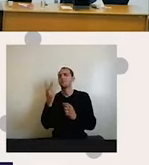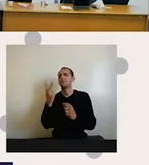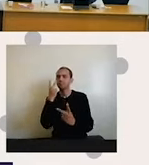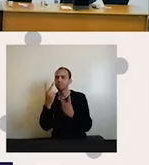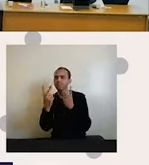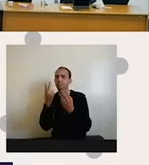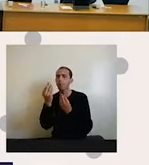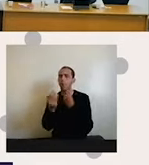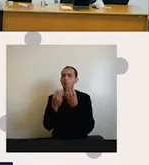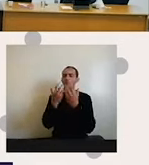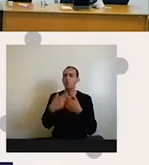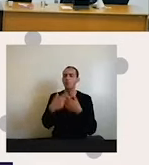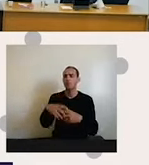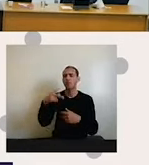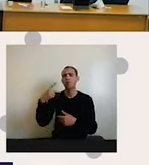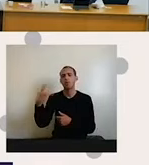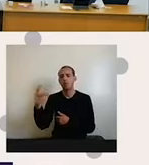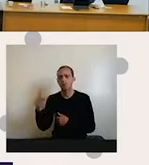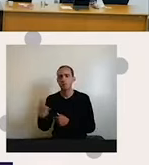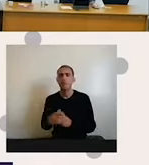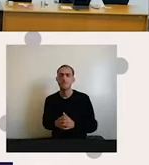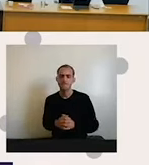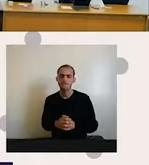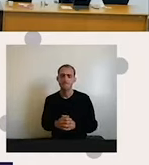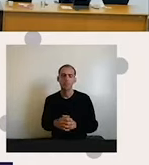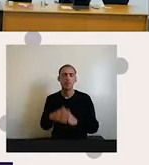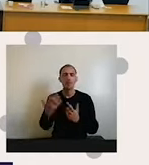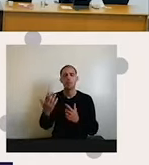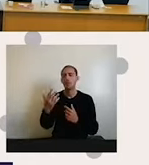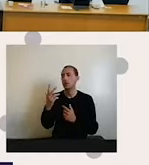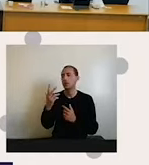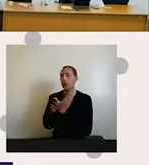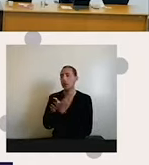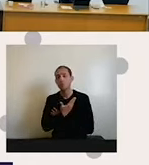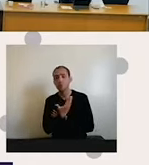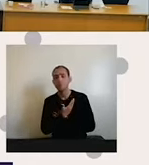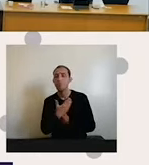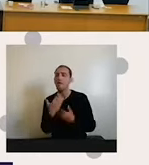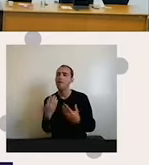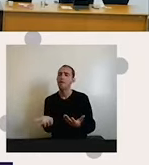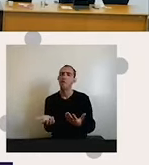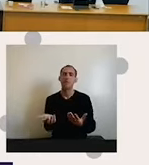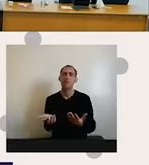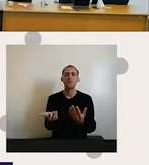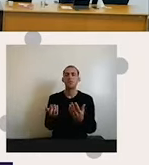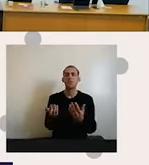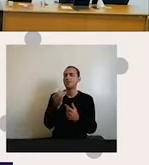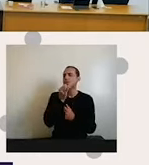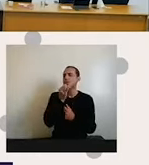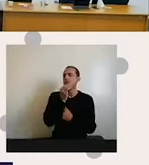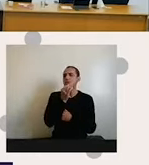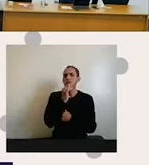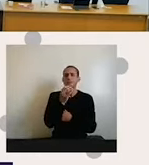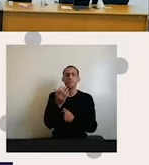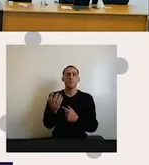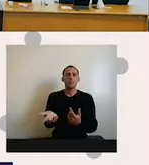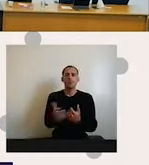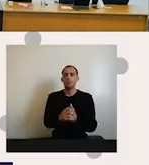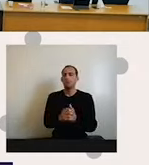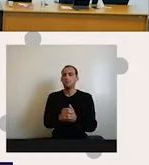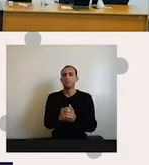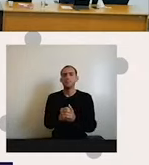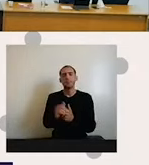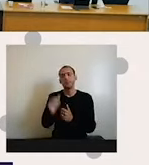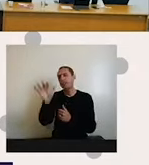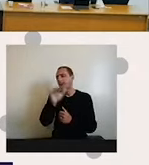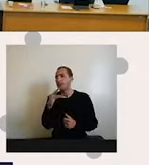sua confiança, mas que esse perito, por exemplo, é um ginecologista para fazer, né, uma perícia em saúde mental. Isso acontece.